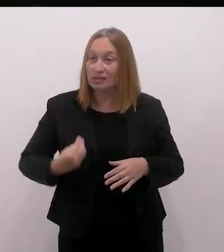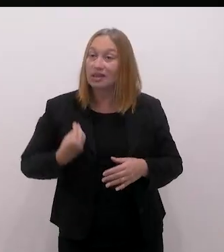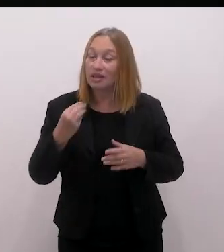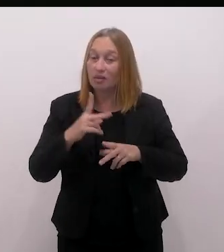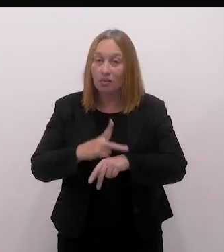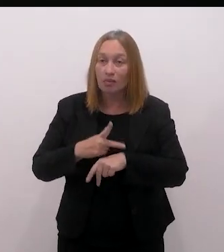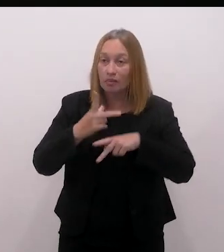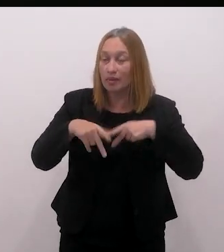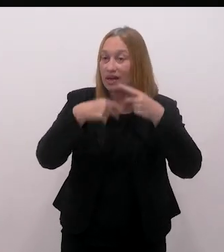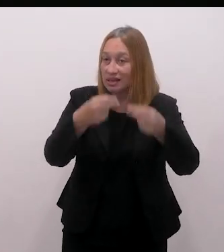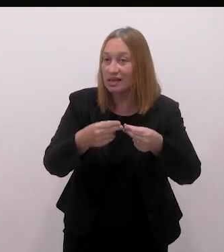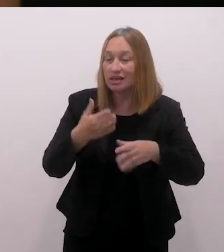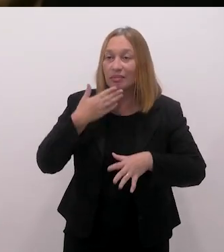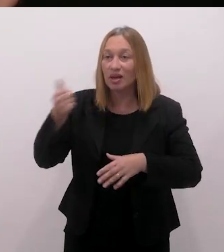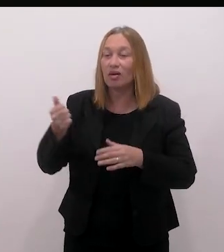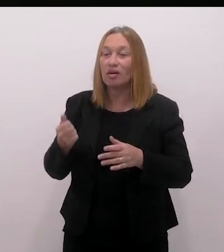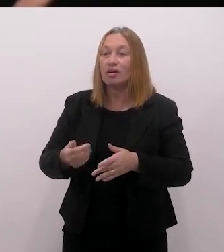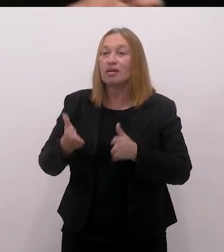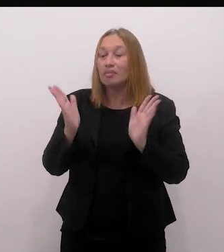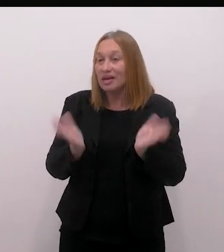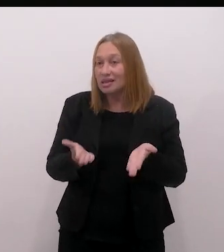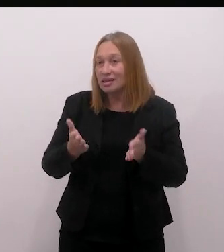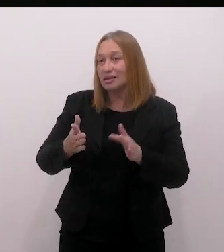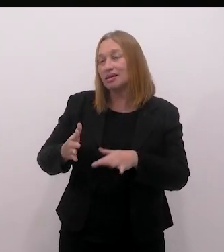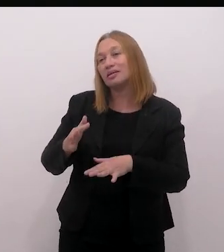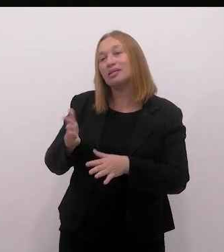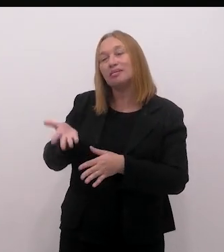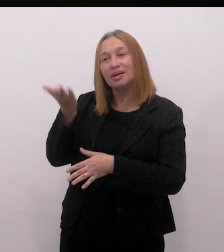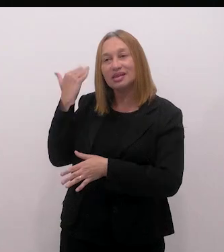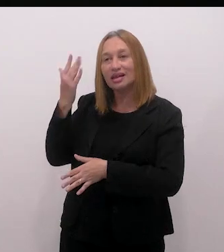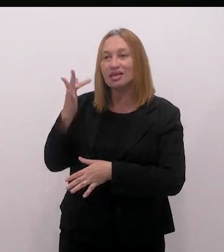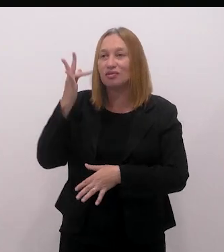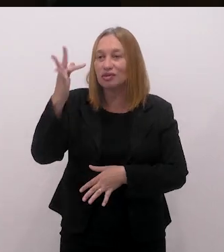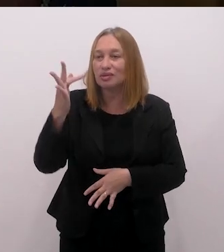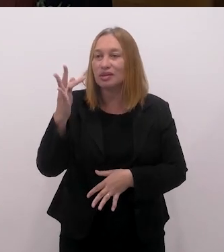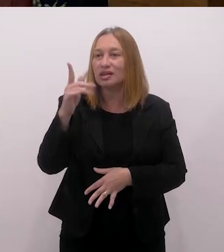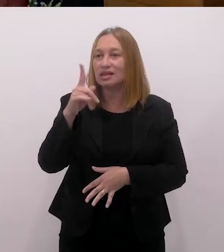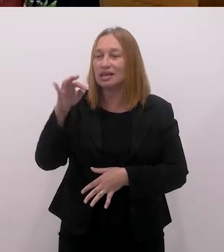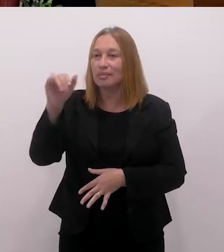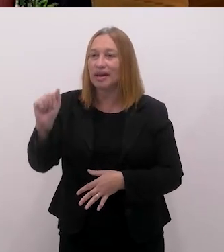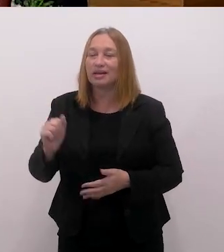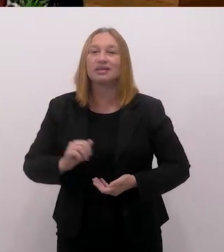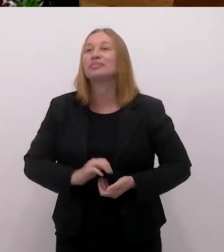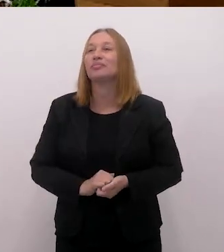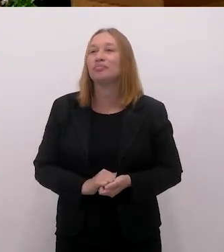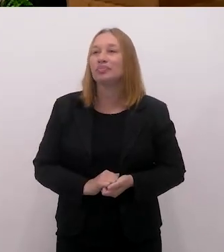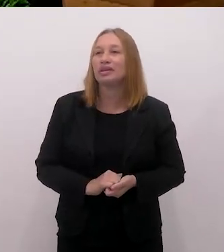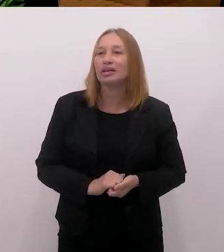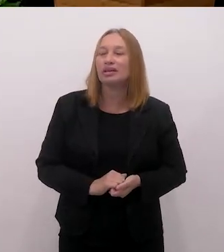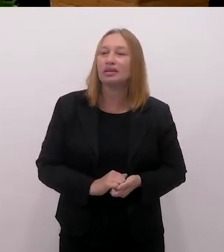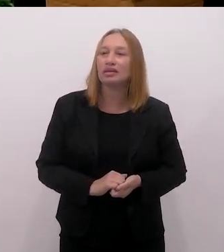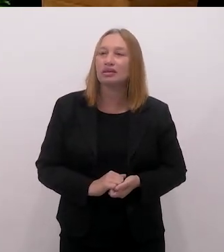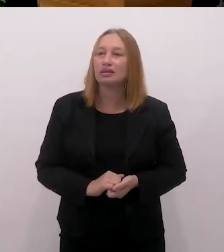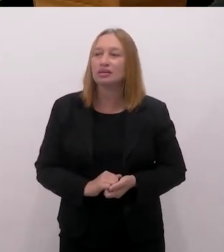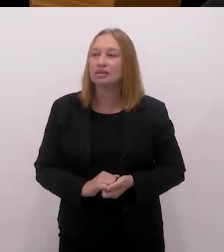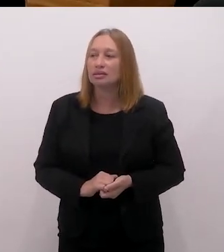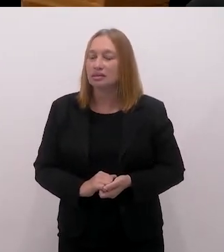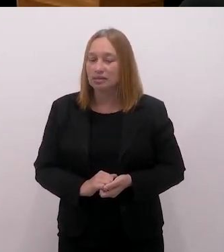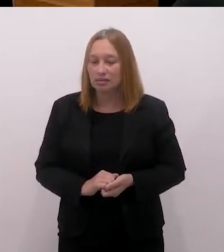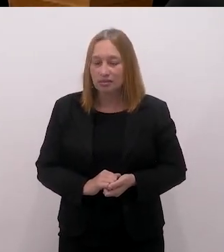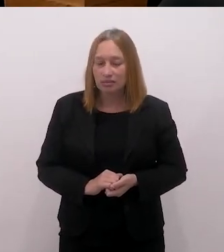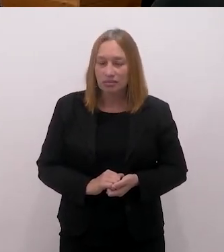seu presente melhor. Além do passado e do futuro, com ela, Isabela Bicalho, minha querida amiga, cantando. Vai